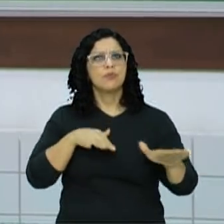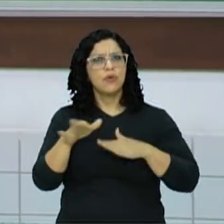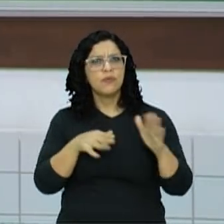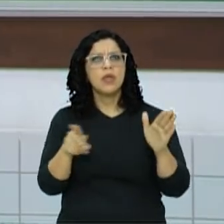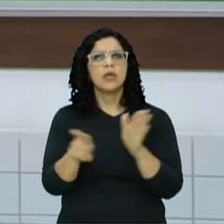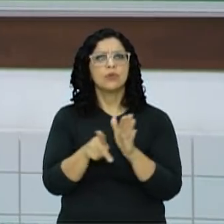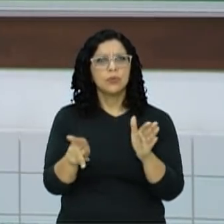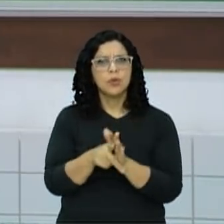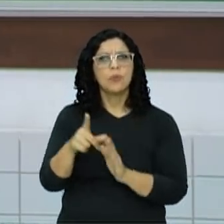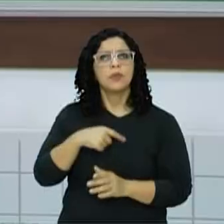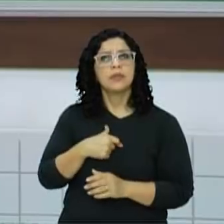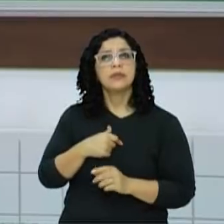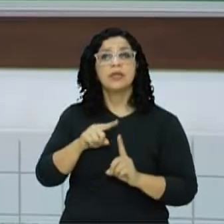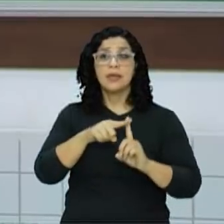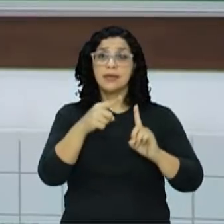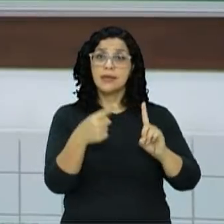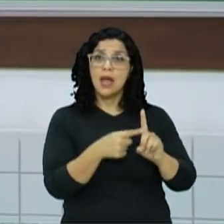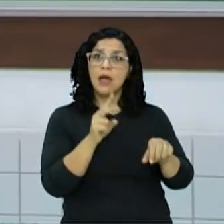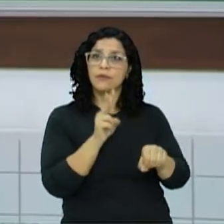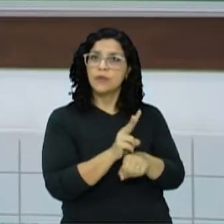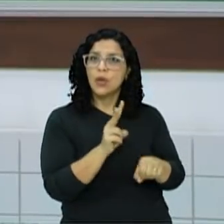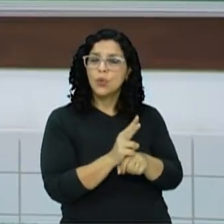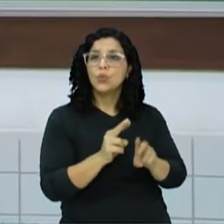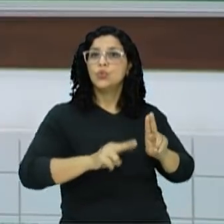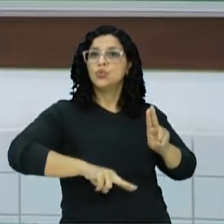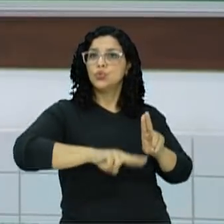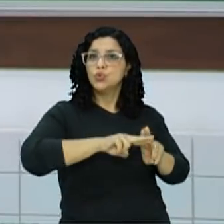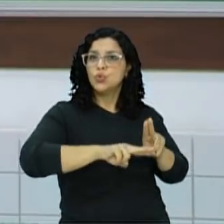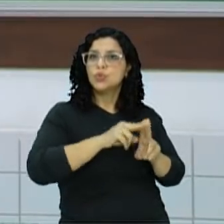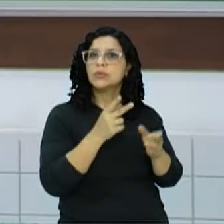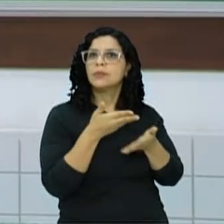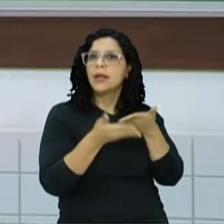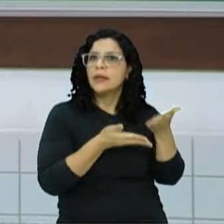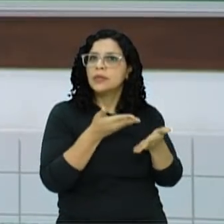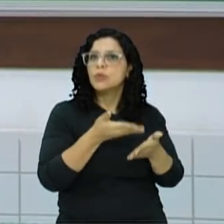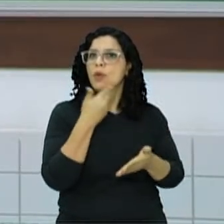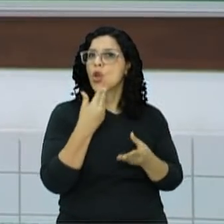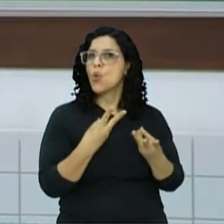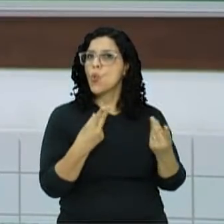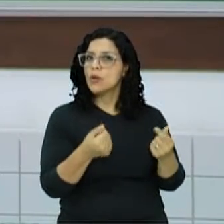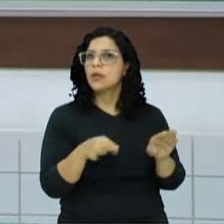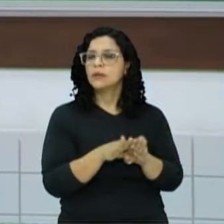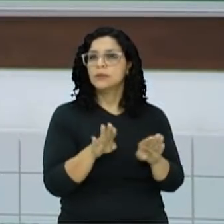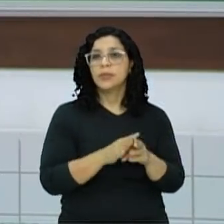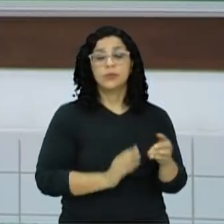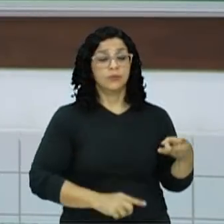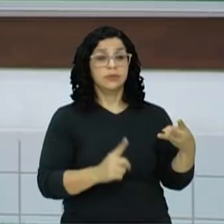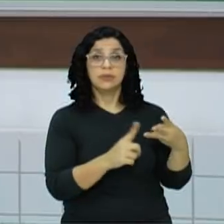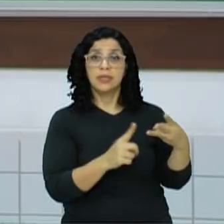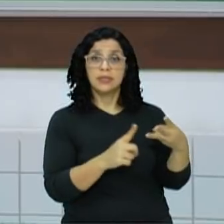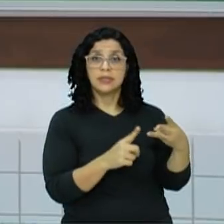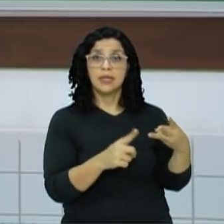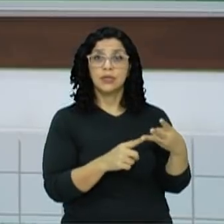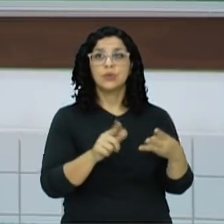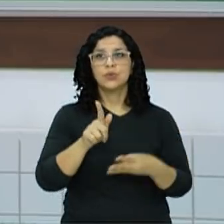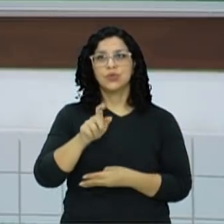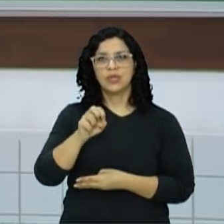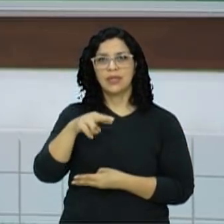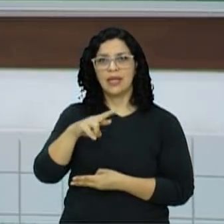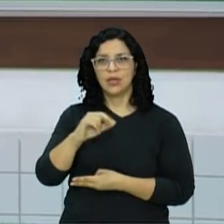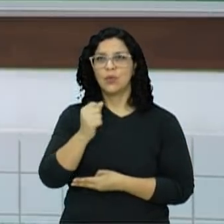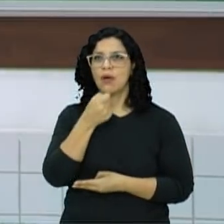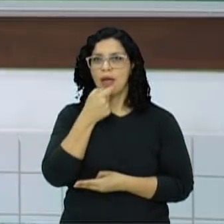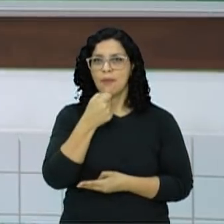de pré-natal, o SUS cada vez melhorado e mais aparelhado, e a lei dos genéricos, você tem